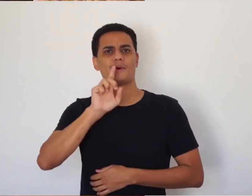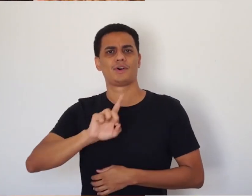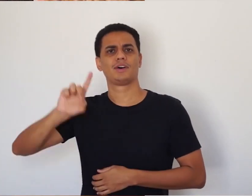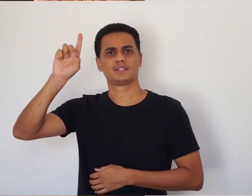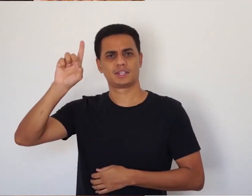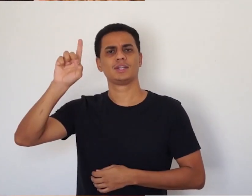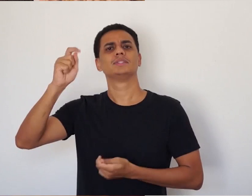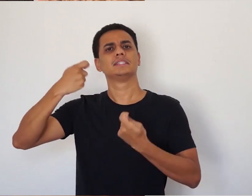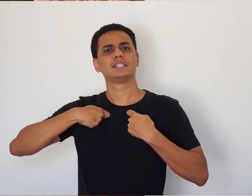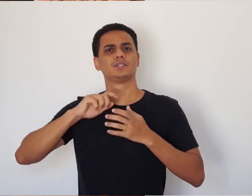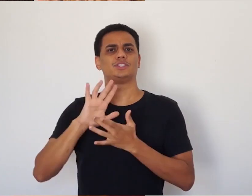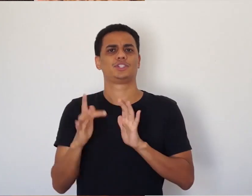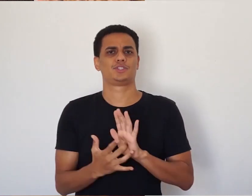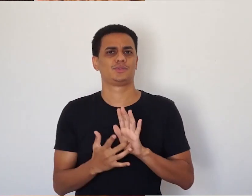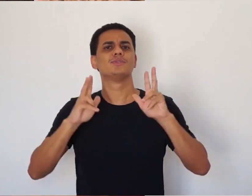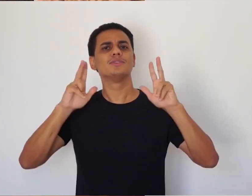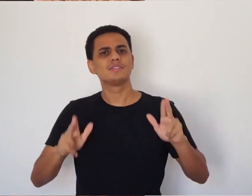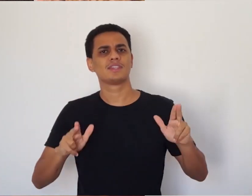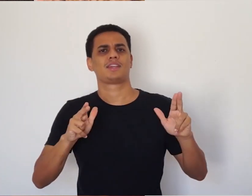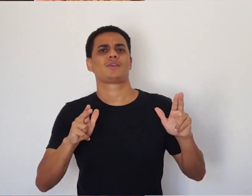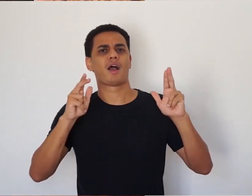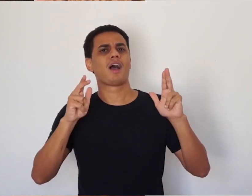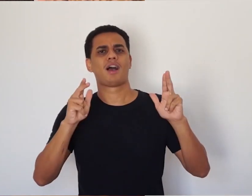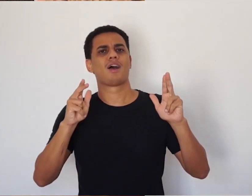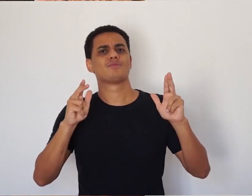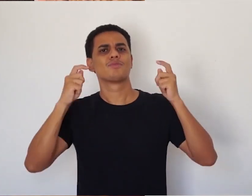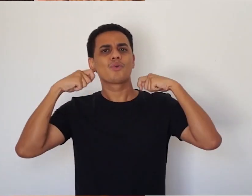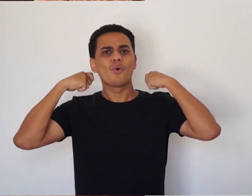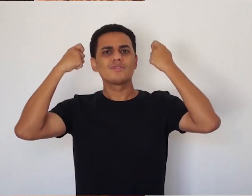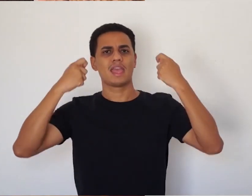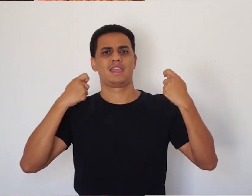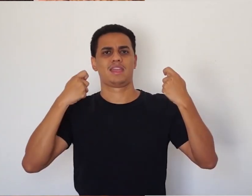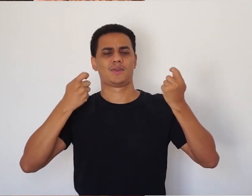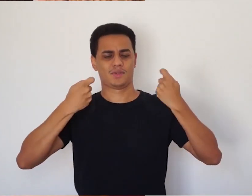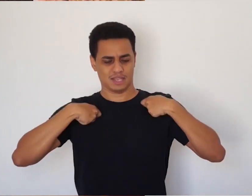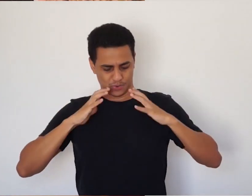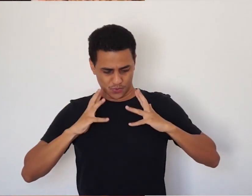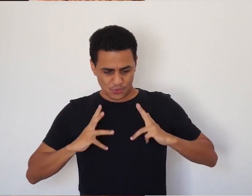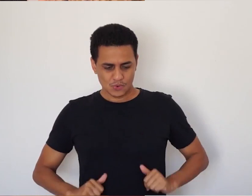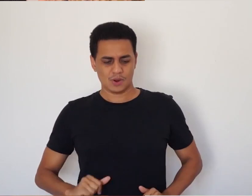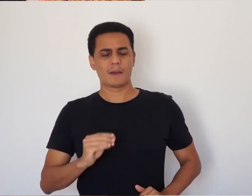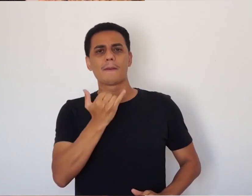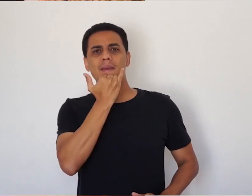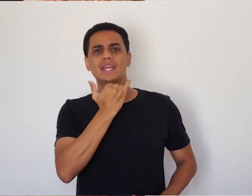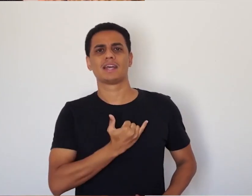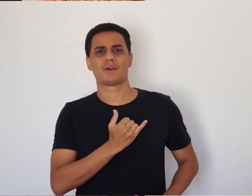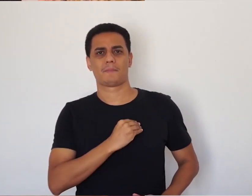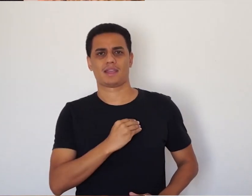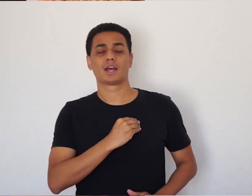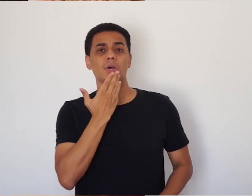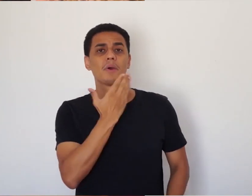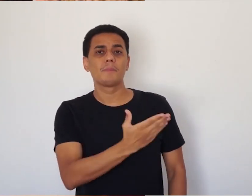pelo grande amor de Deus por nós em oferecer Jesus como o Cordeiro para a salvação dos nossos pecados, para